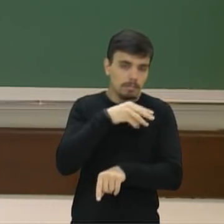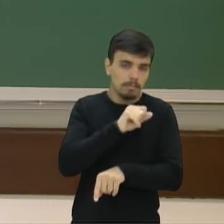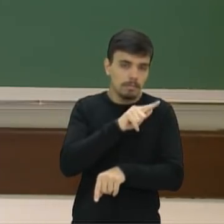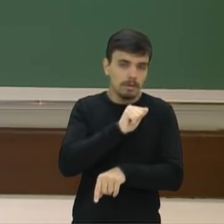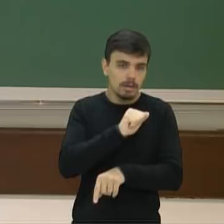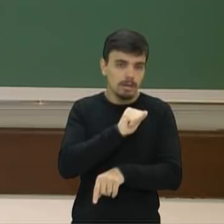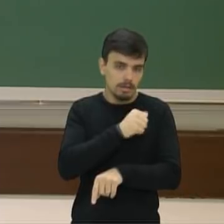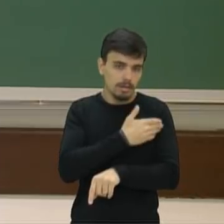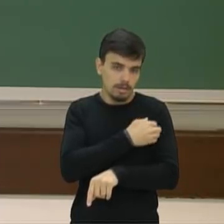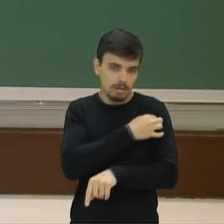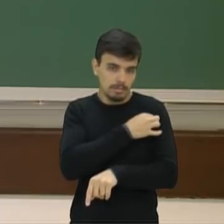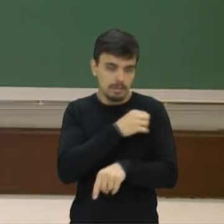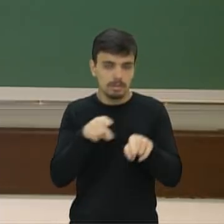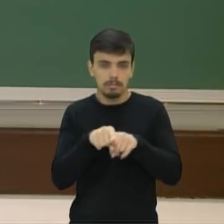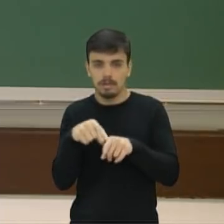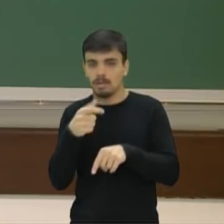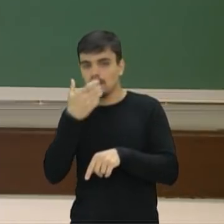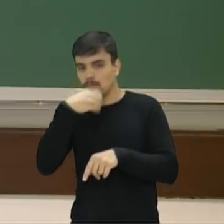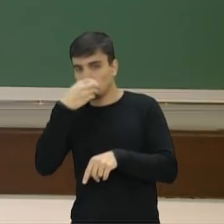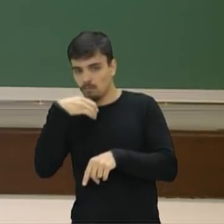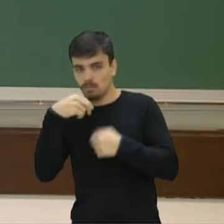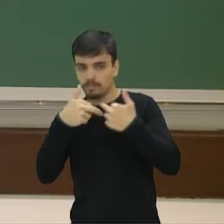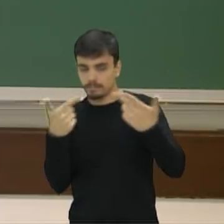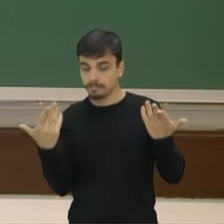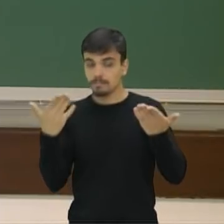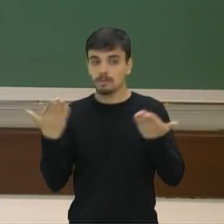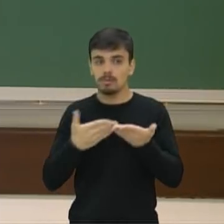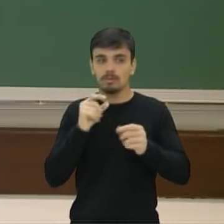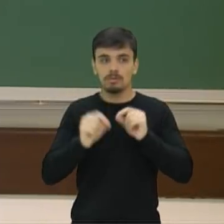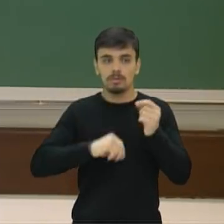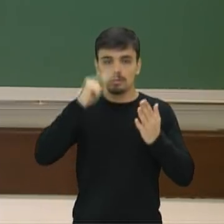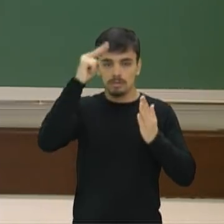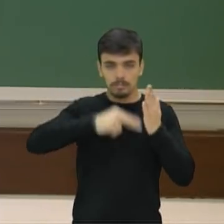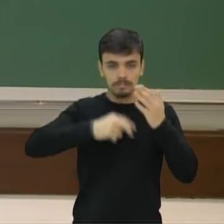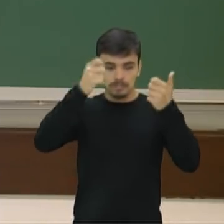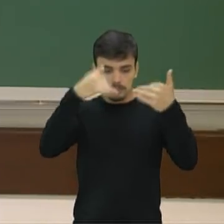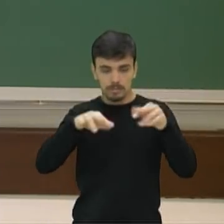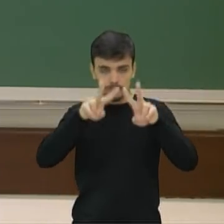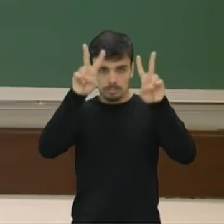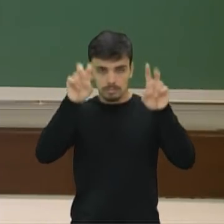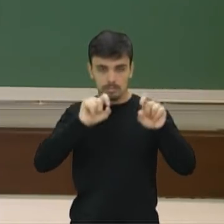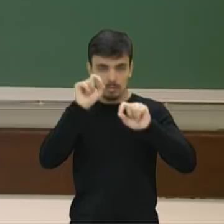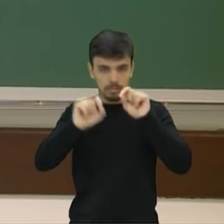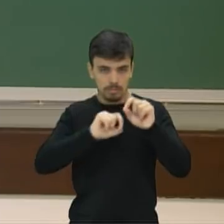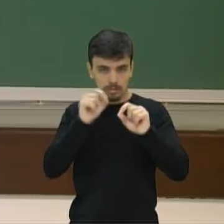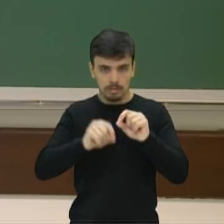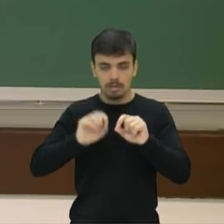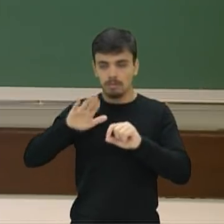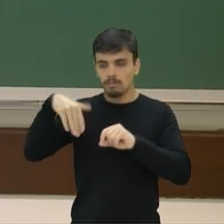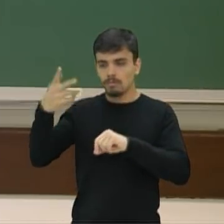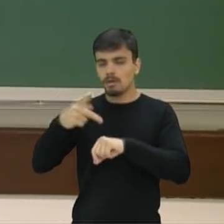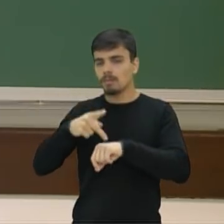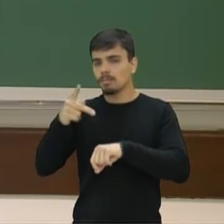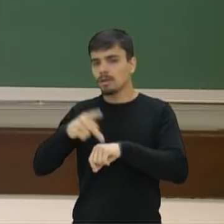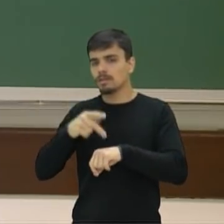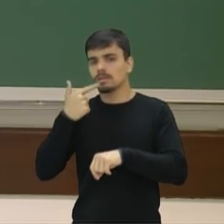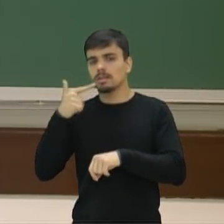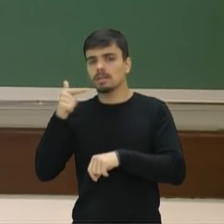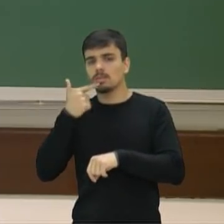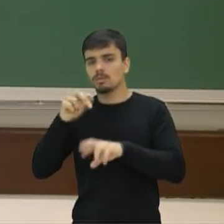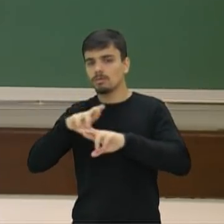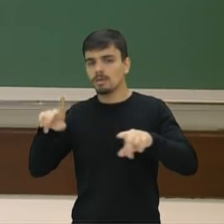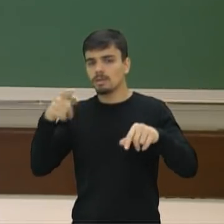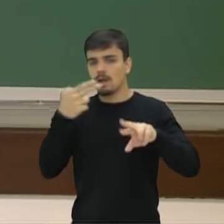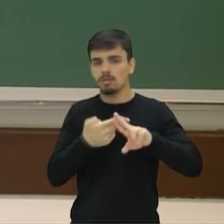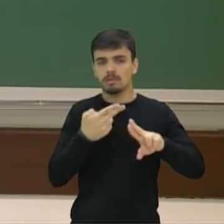fruta, certo? Então, o que a gente viu hoje? Falamos sobre o estrangeirismo. Estrangeirismo, pô, aquela palavra que a gente usa no